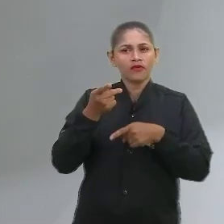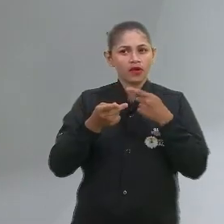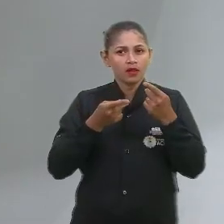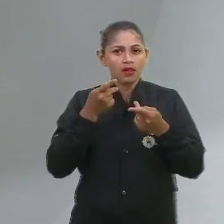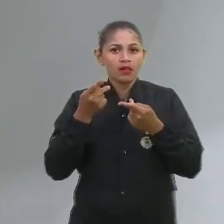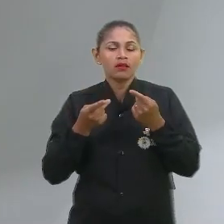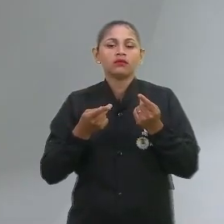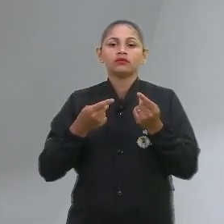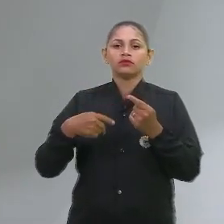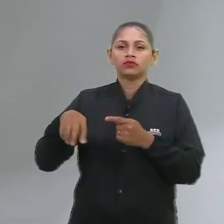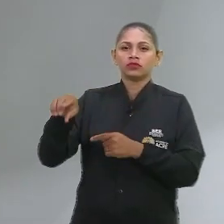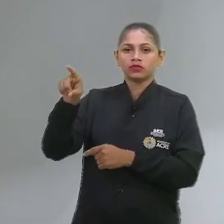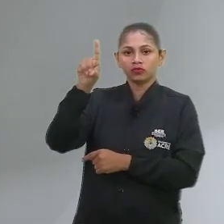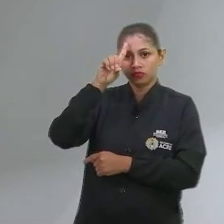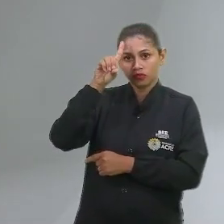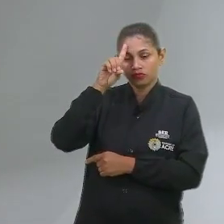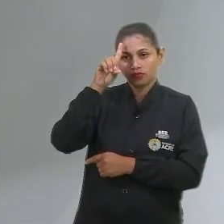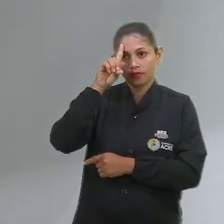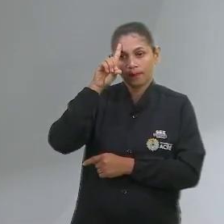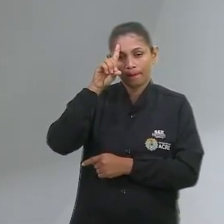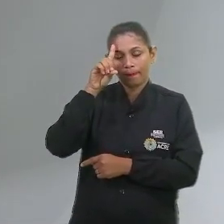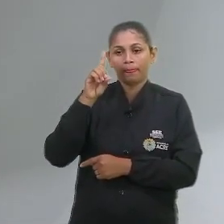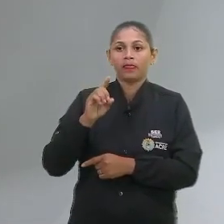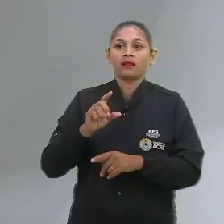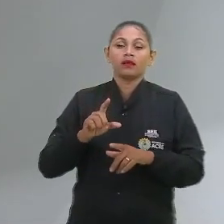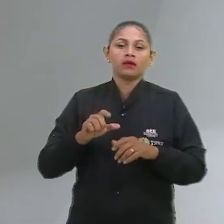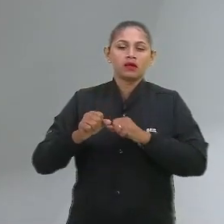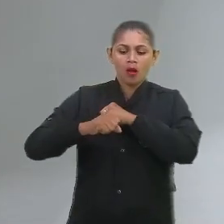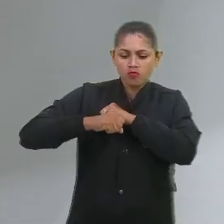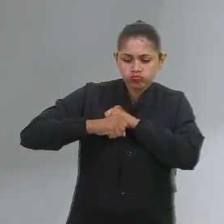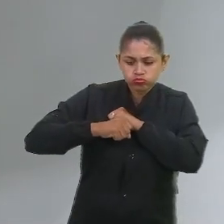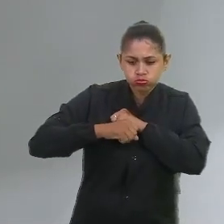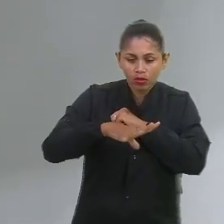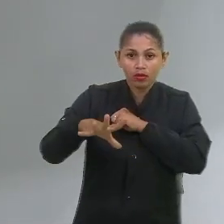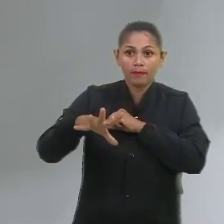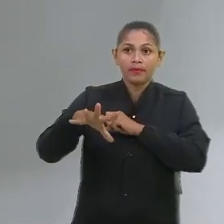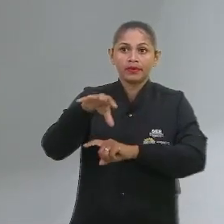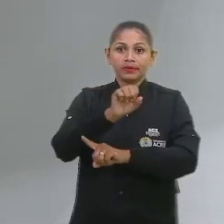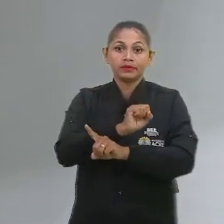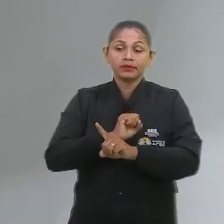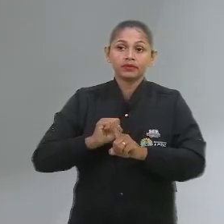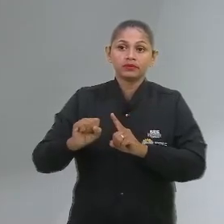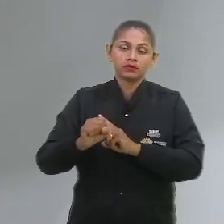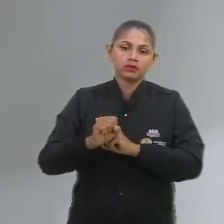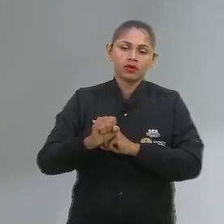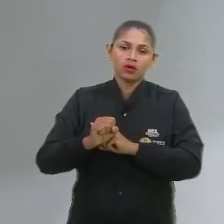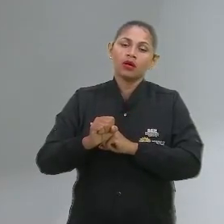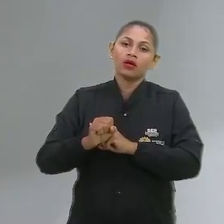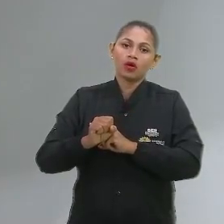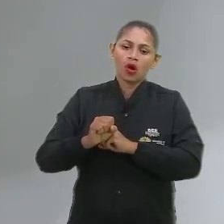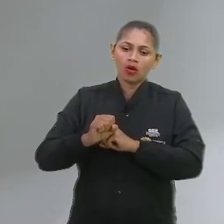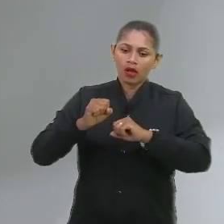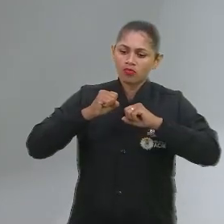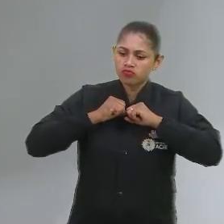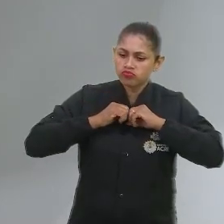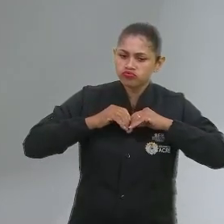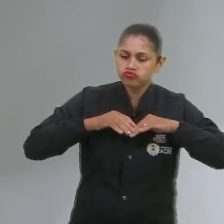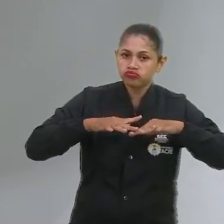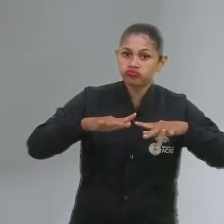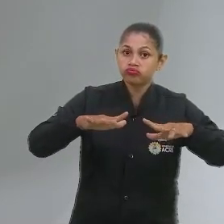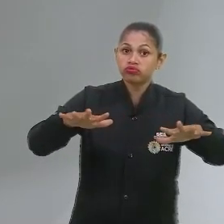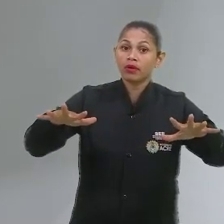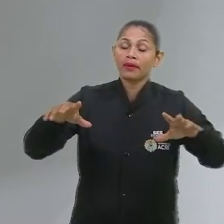a oficial, que não é a propagada pelas grandes empresas, pelas grandes corporações ou pelo governo. É aquela feita pela